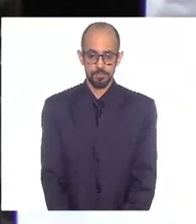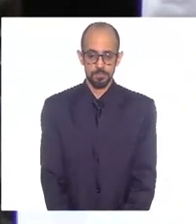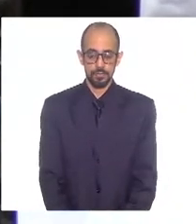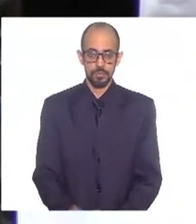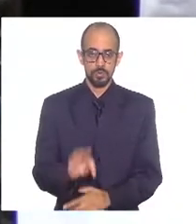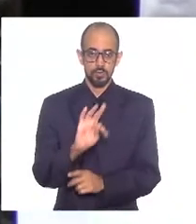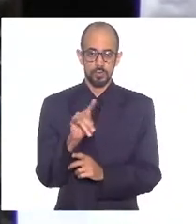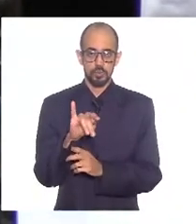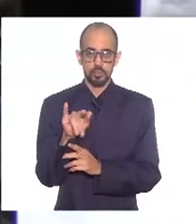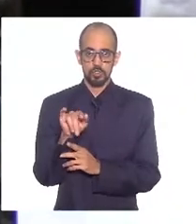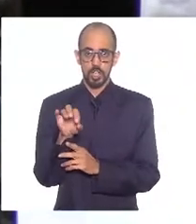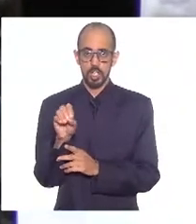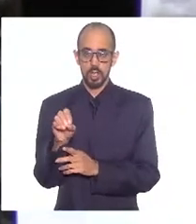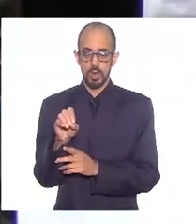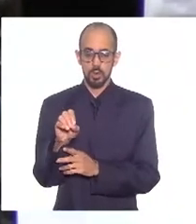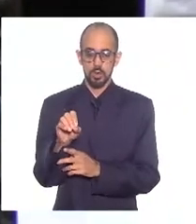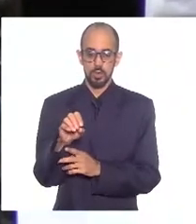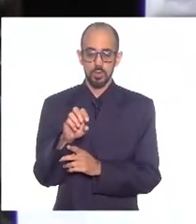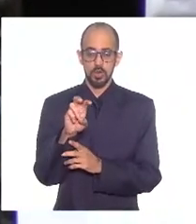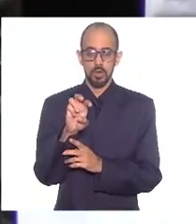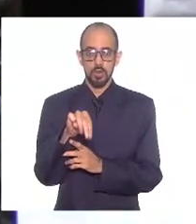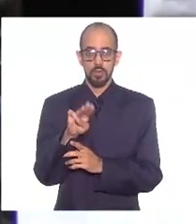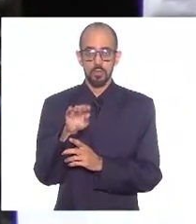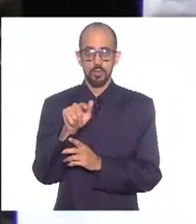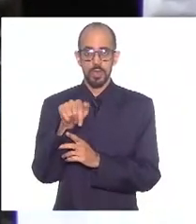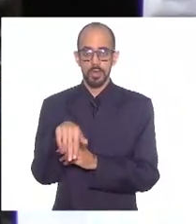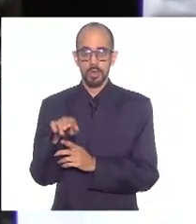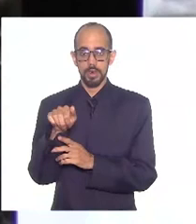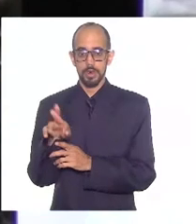Tiago Mohamed, Wagner Victor,